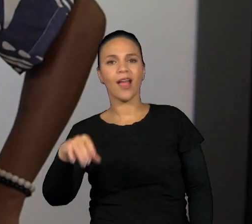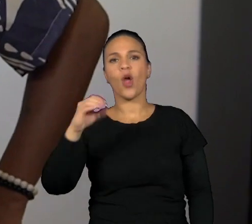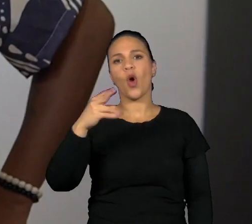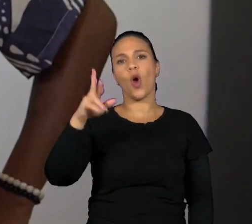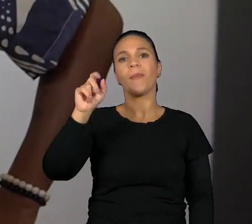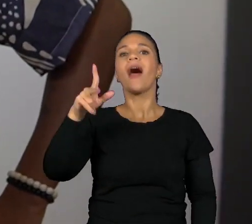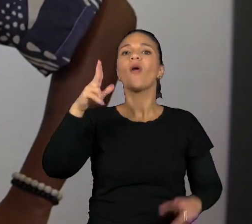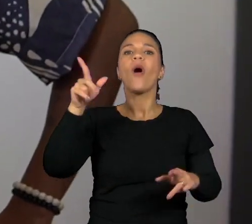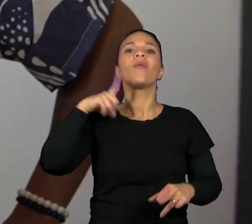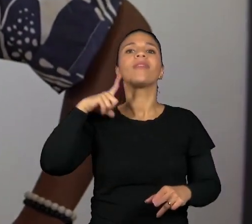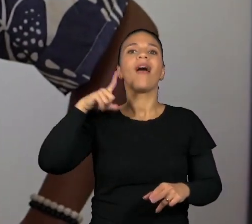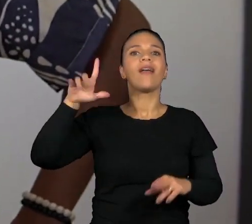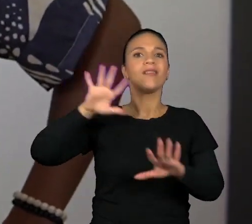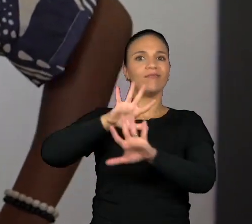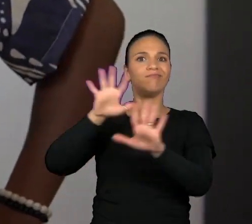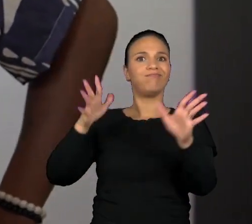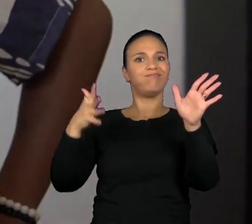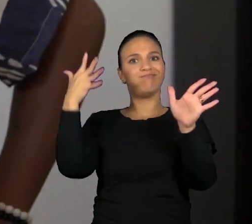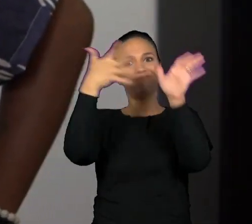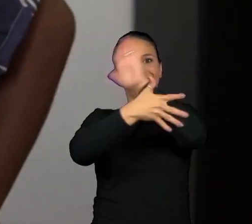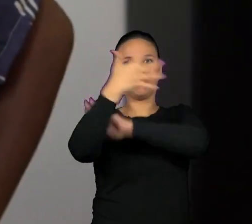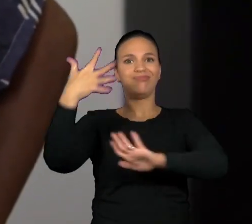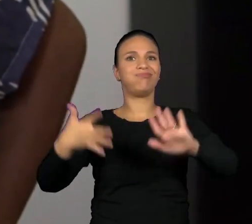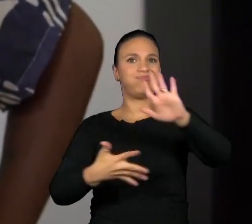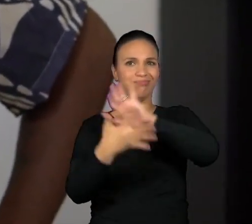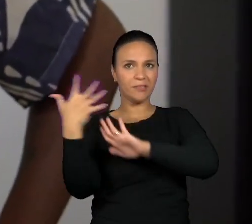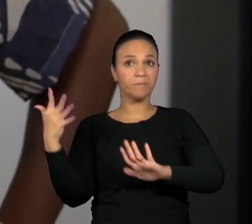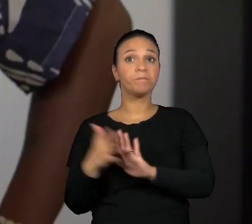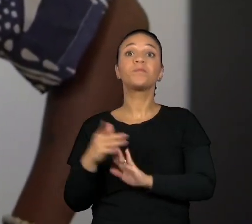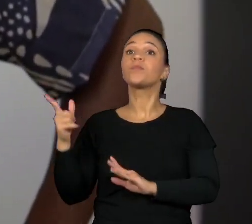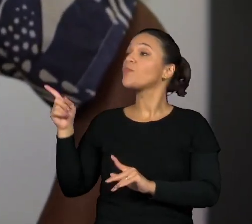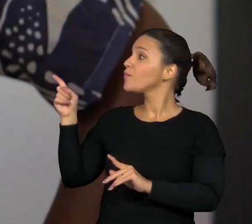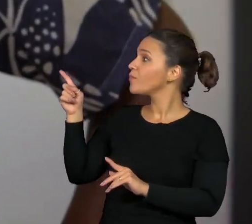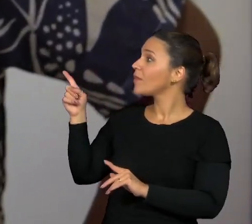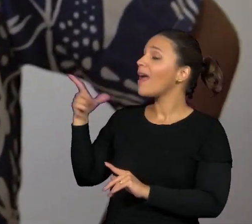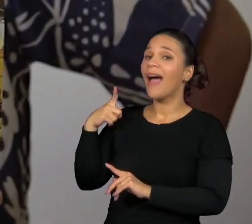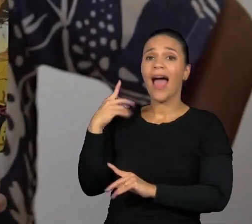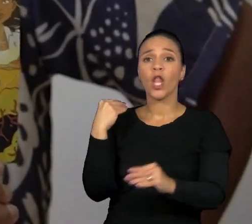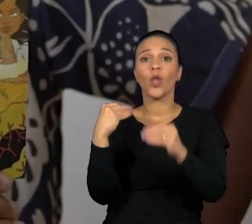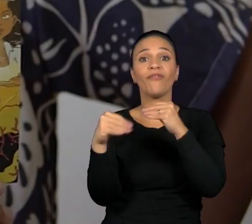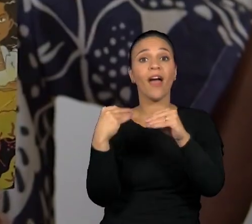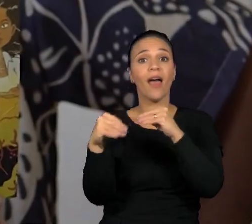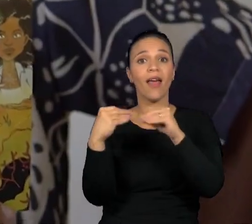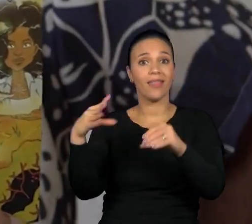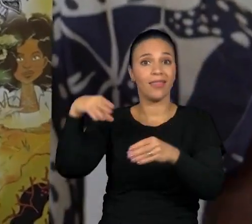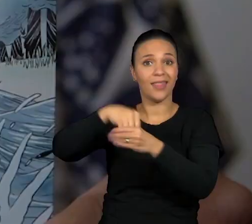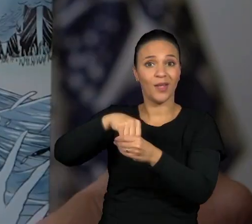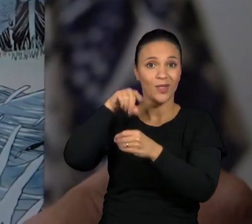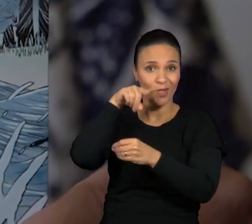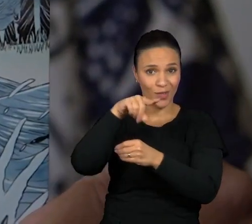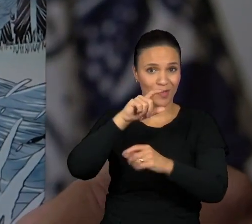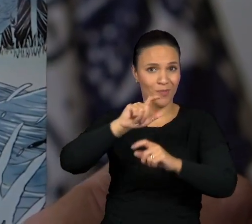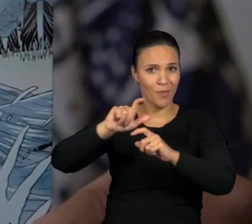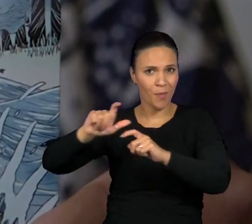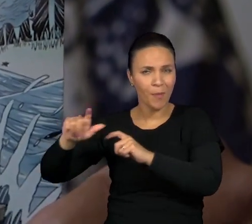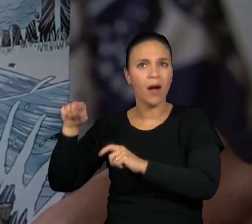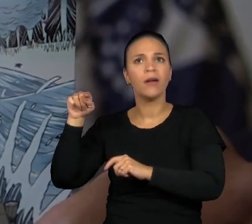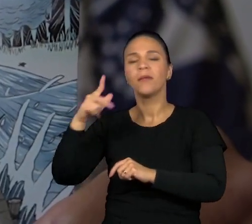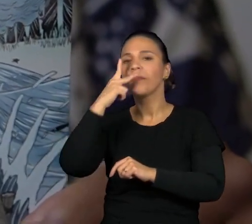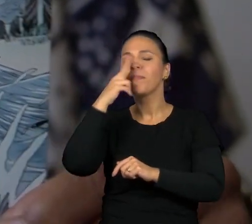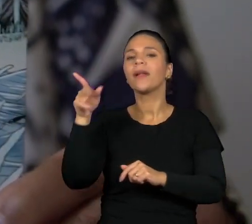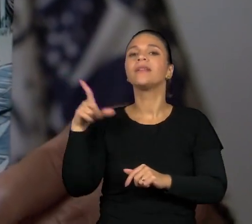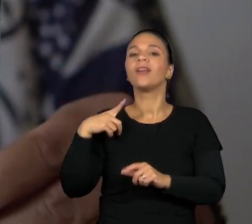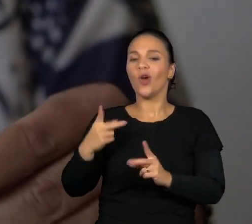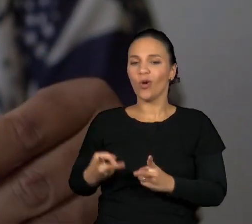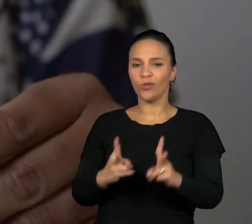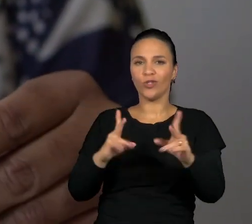o Alagbara, O Sonho, que foi o meu primeiro livro, a primeira novela que eu escrevi afrofuturista. A continuação desse universo fantástico é